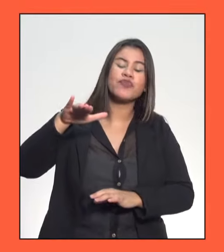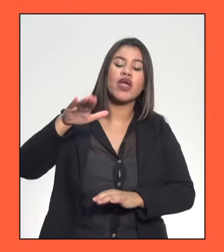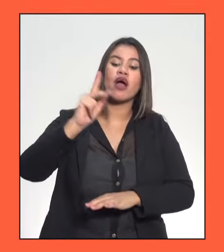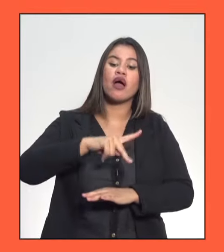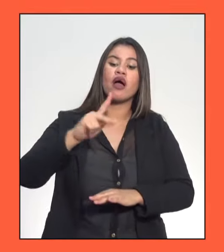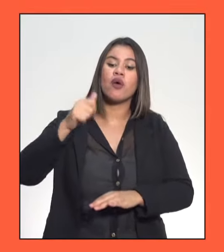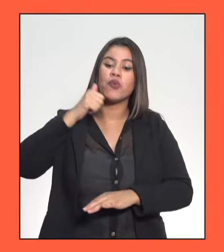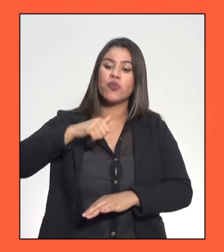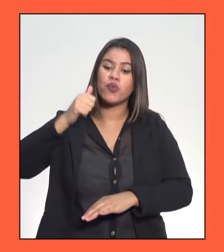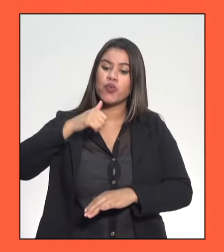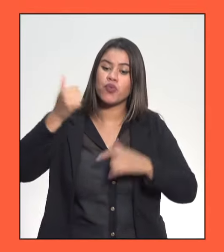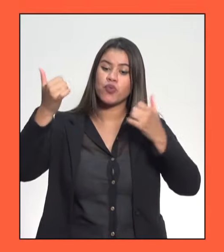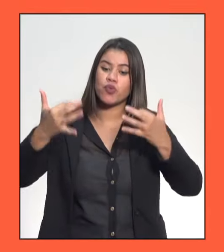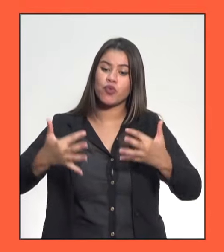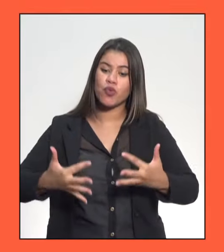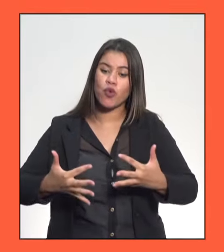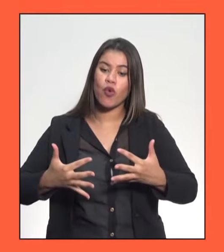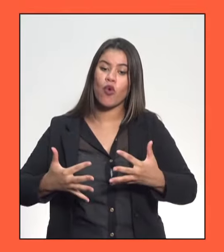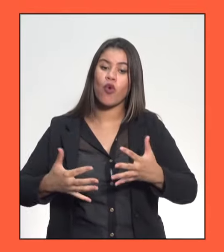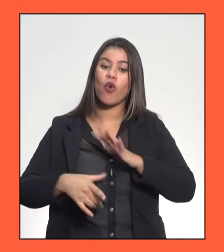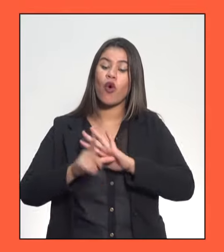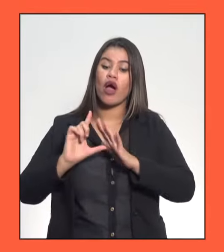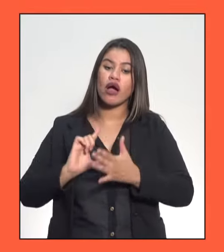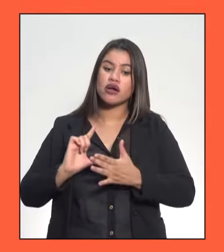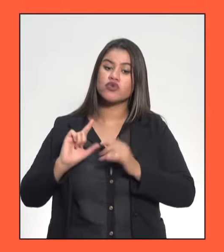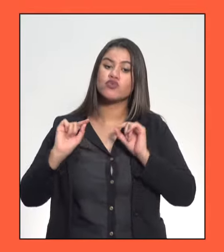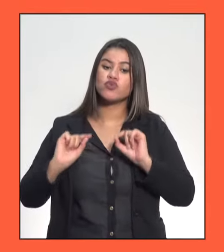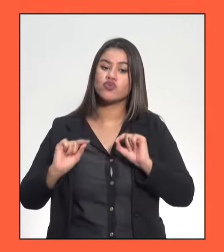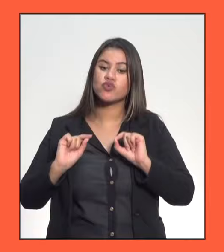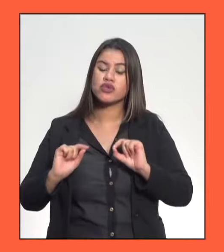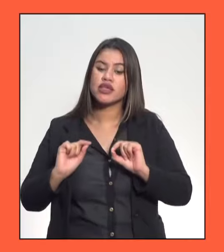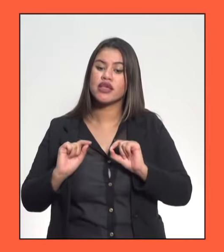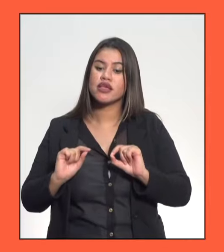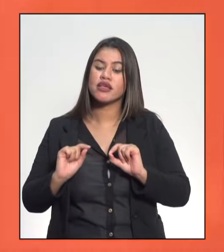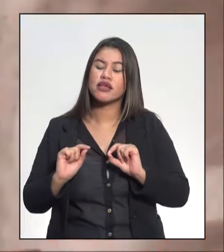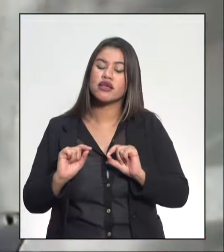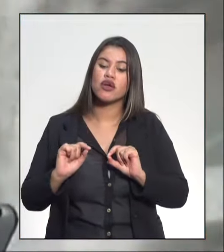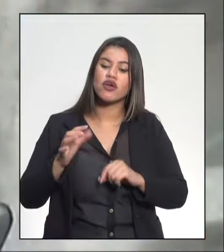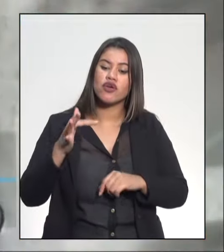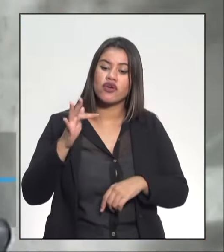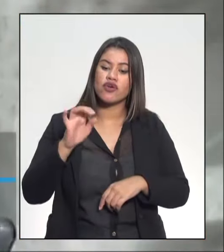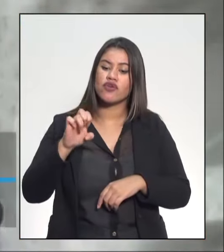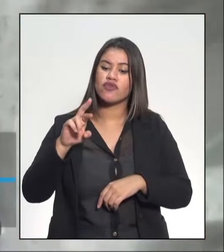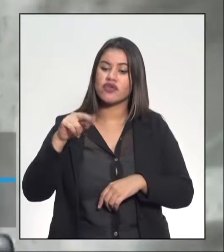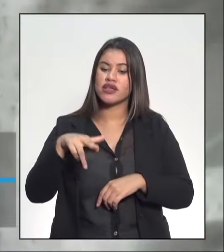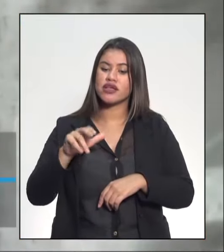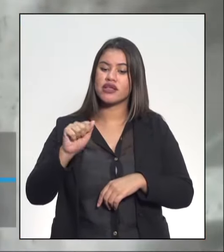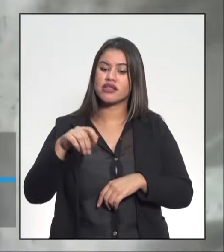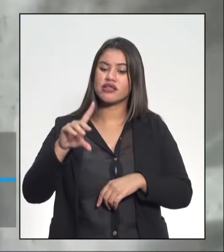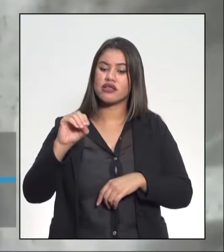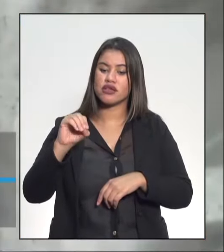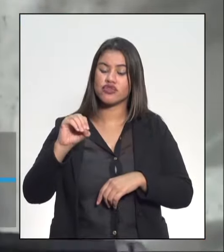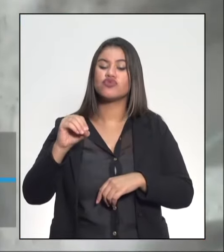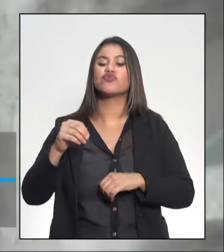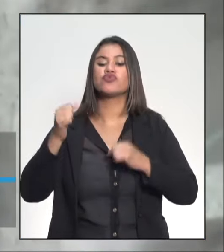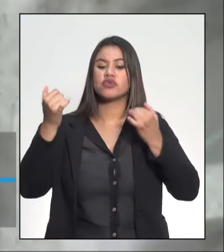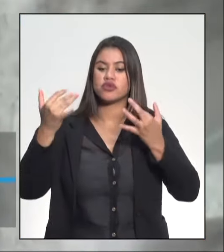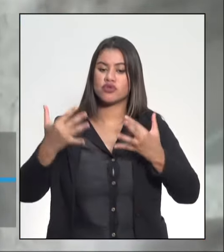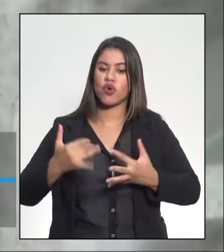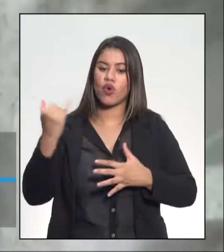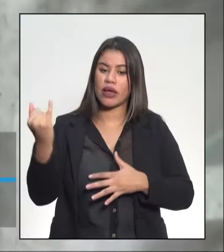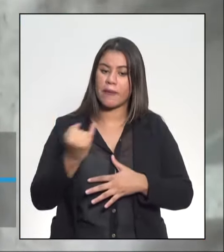antes da gente desmedificar esse próximo slide, o Fernando disse que é importante a gente